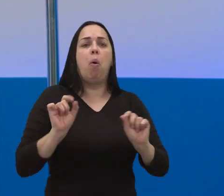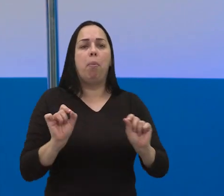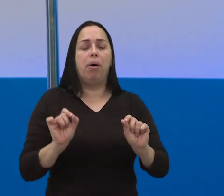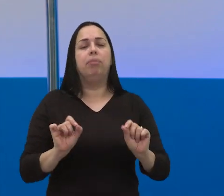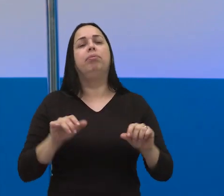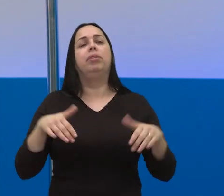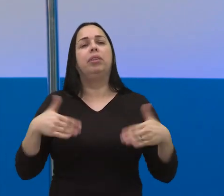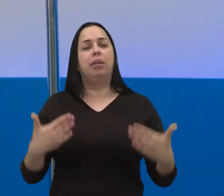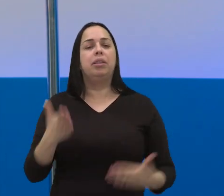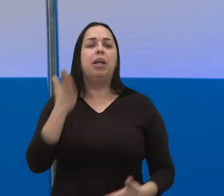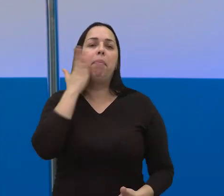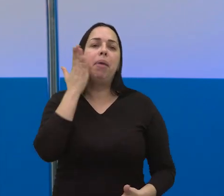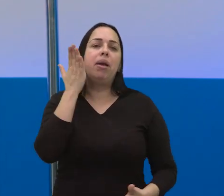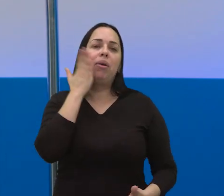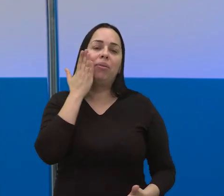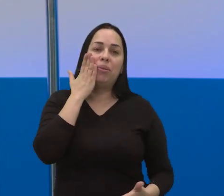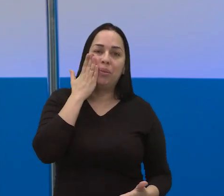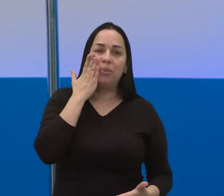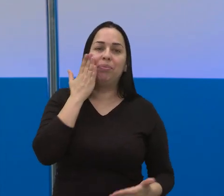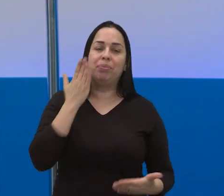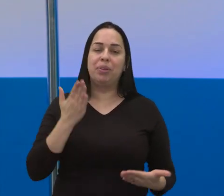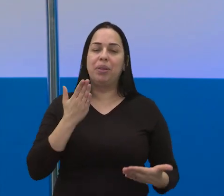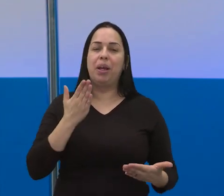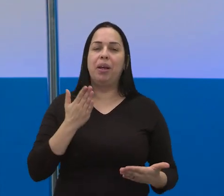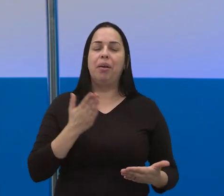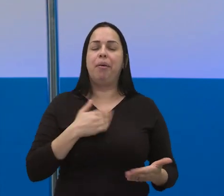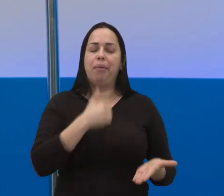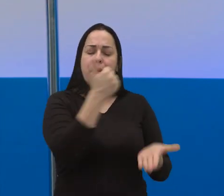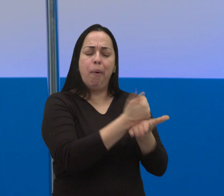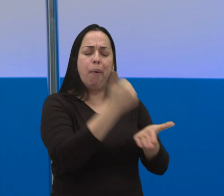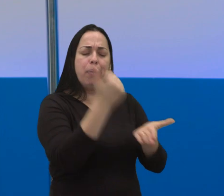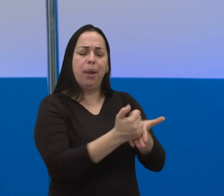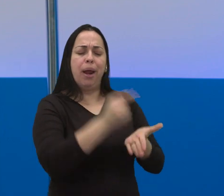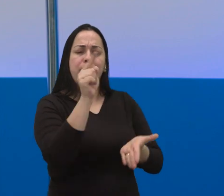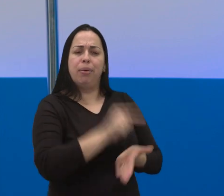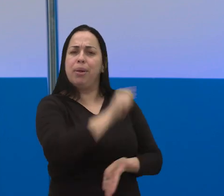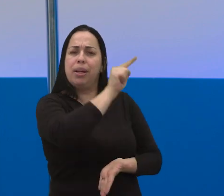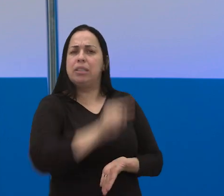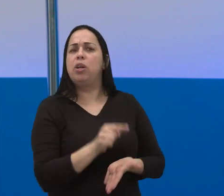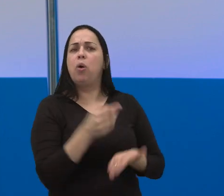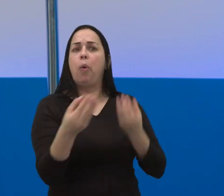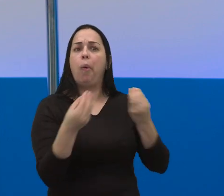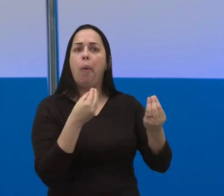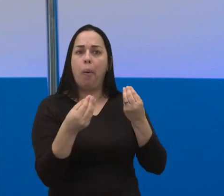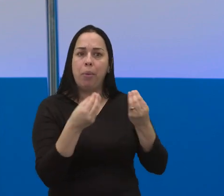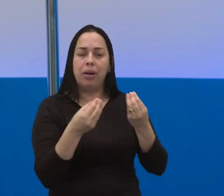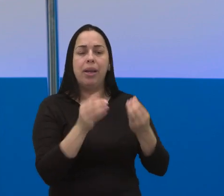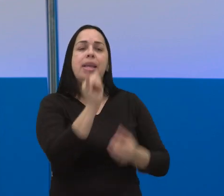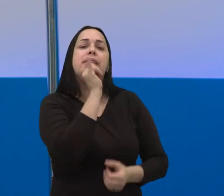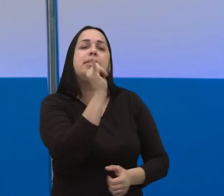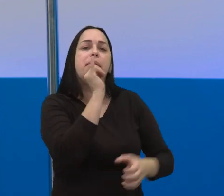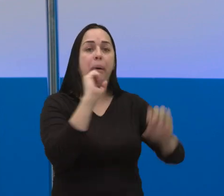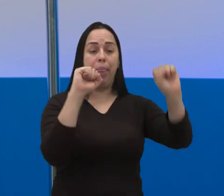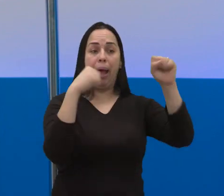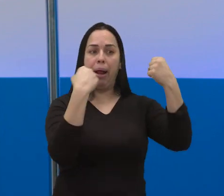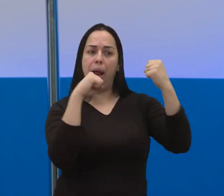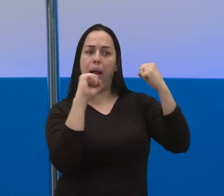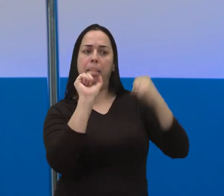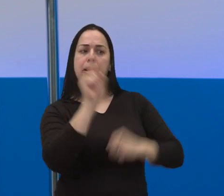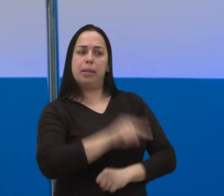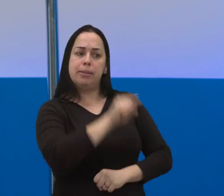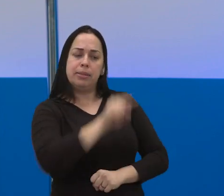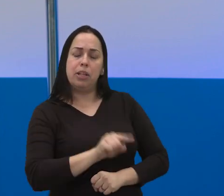entender o que diz a legislação. E hoje vamos saber quais os procedimentos para cancelar contratos de prestação